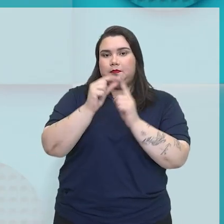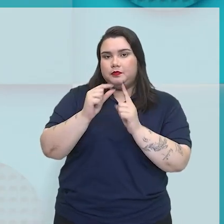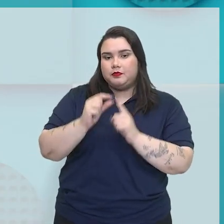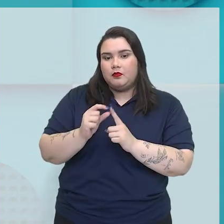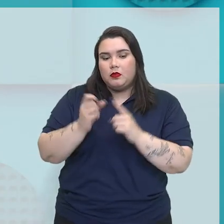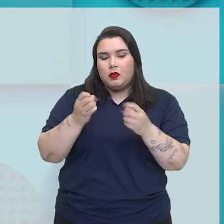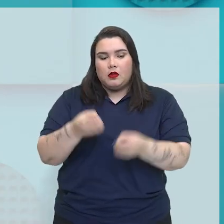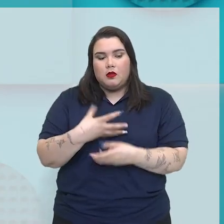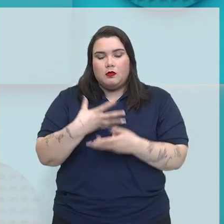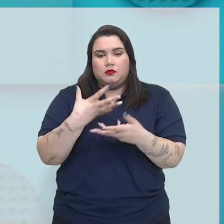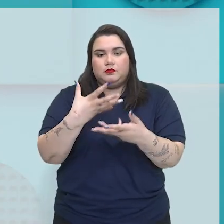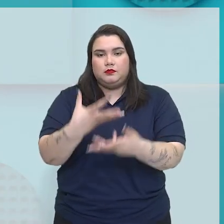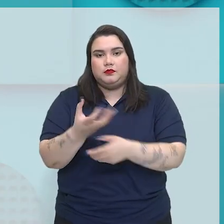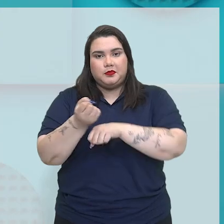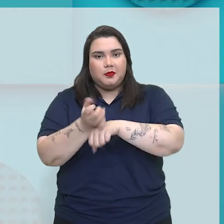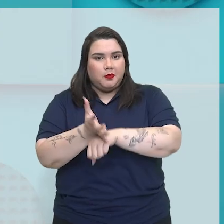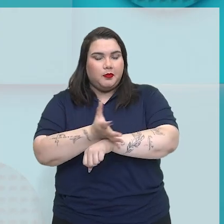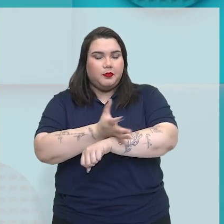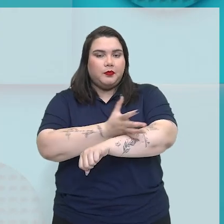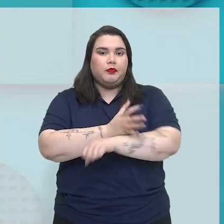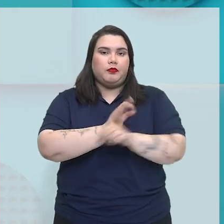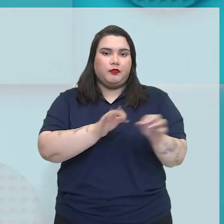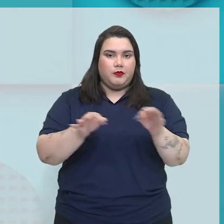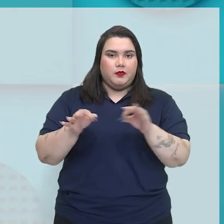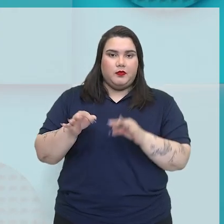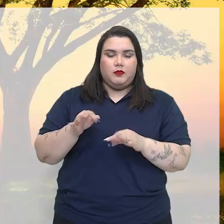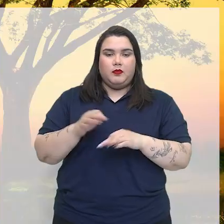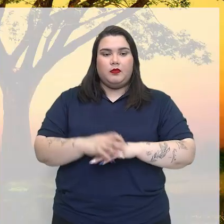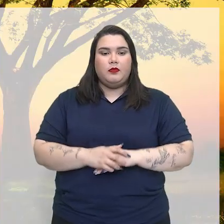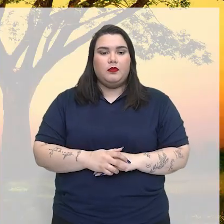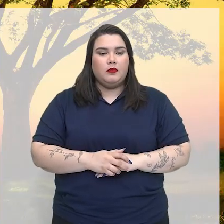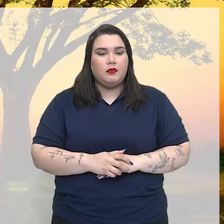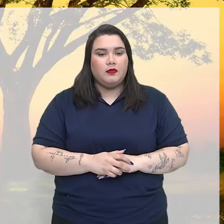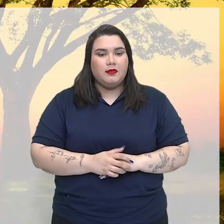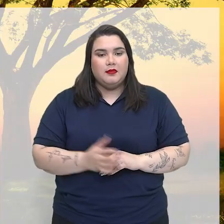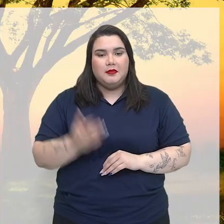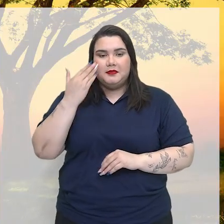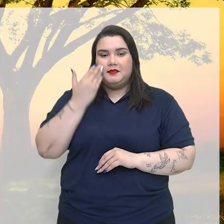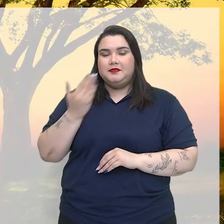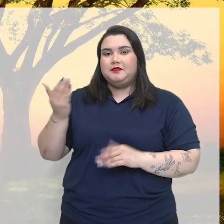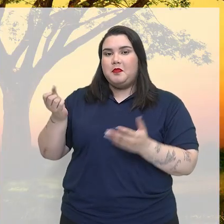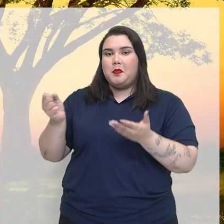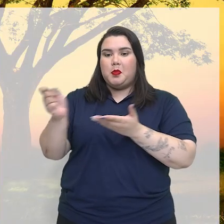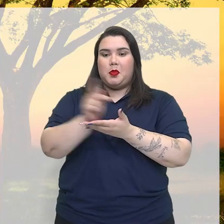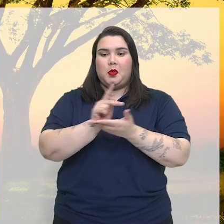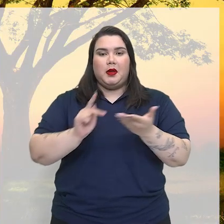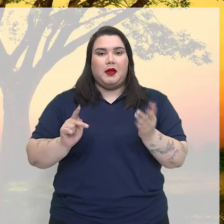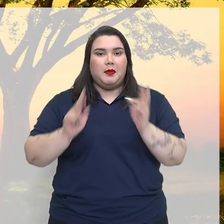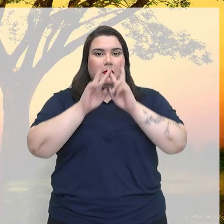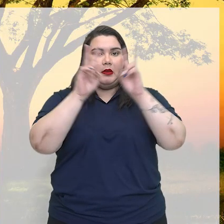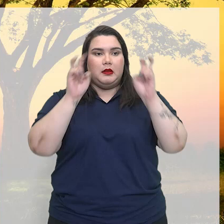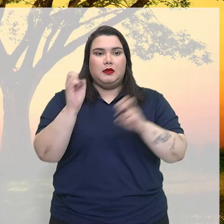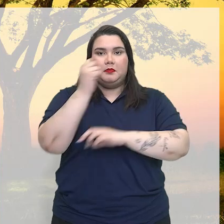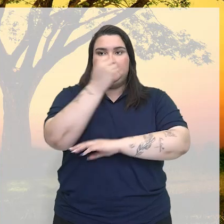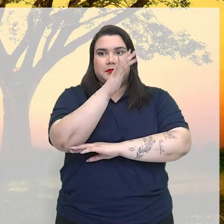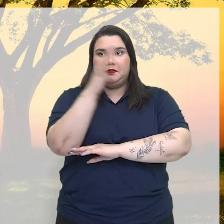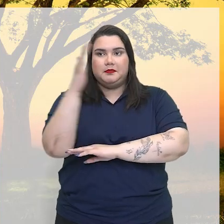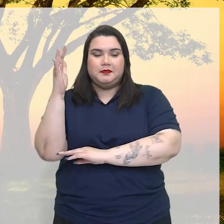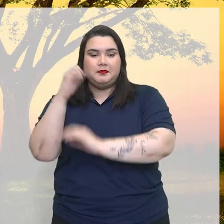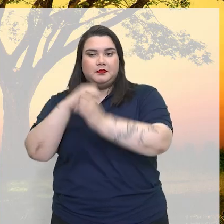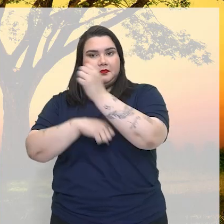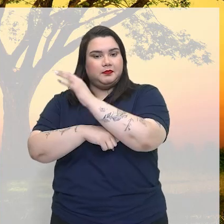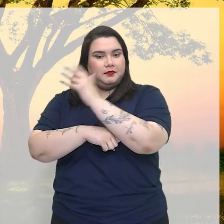para expressar a emoção. Vamos ver um poema. Um poema com tema sobre a natureza. Olha